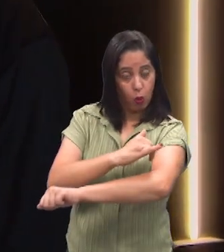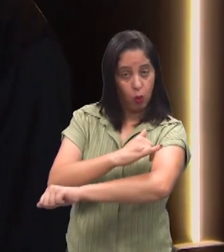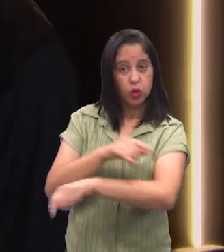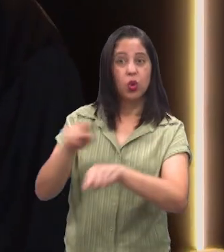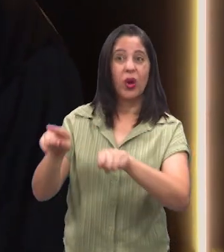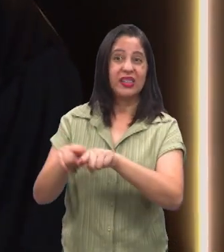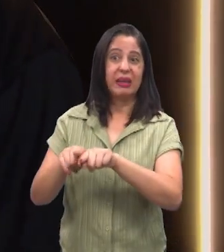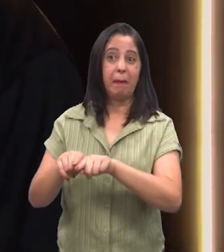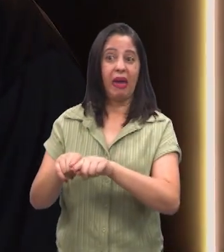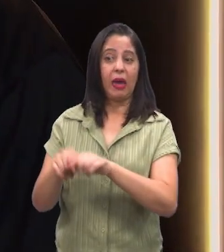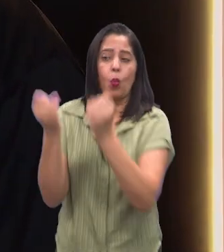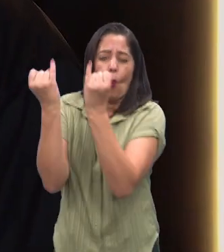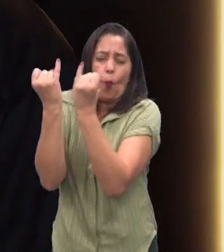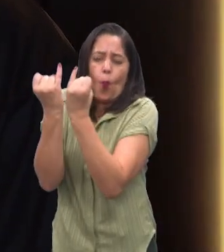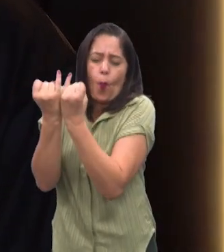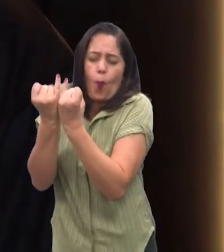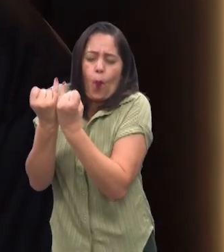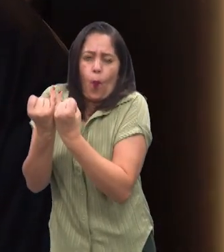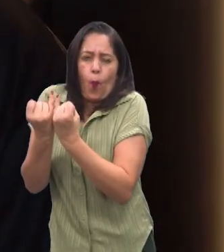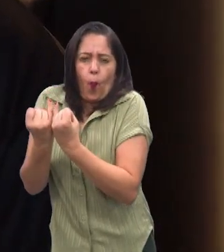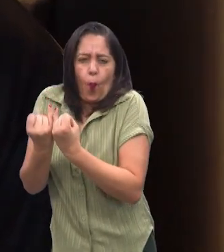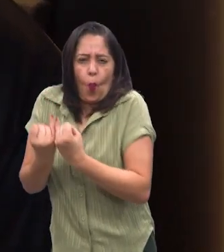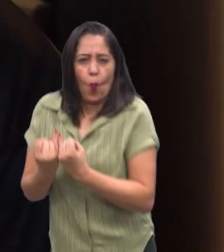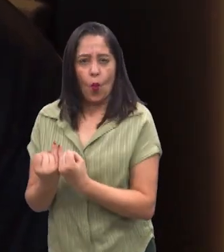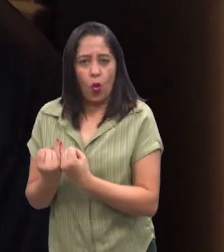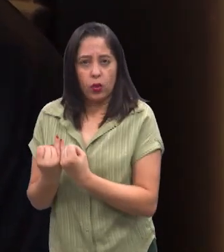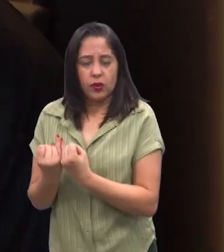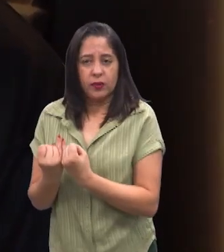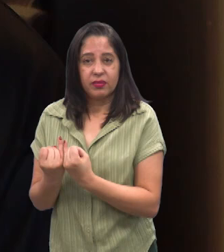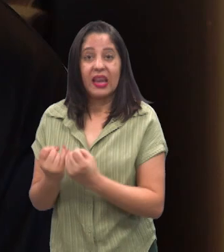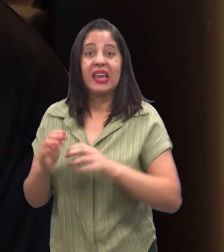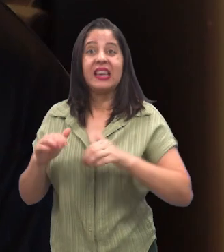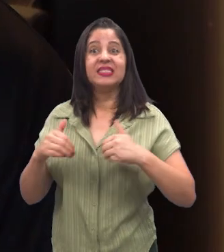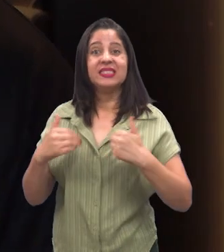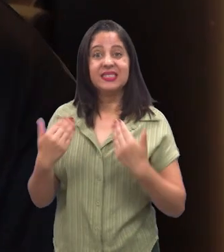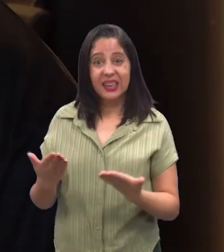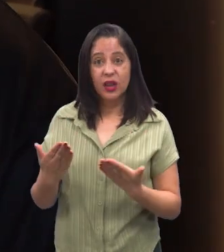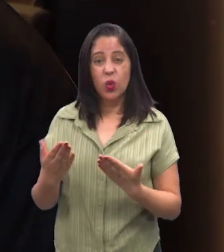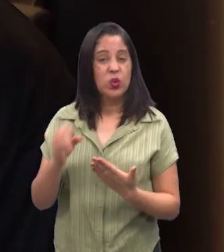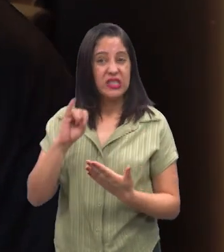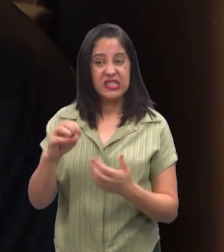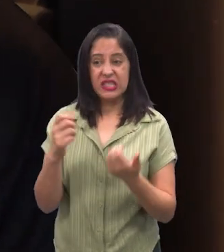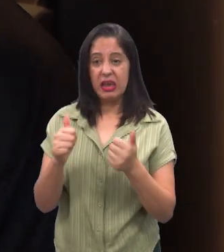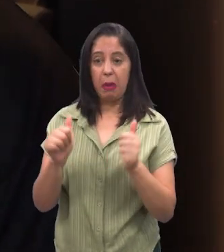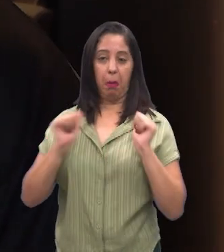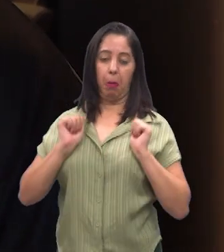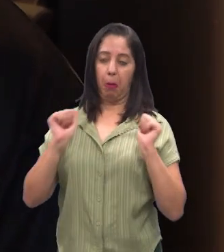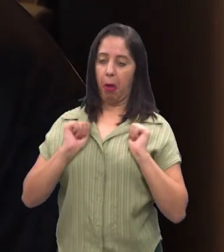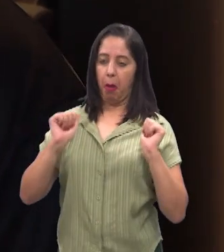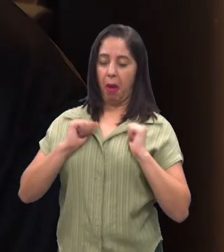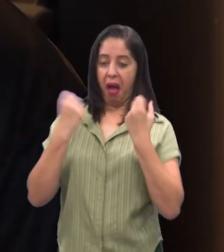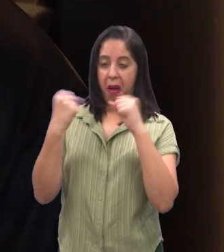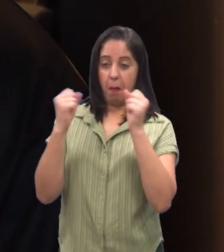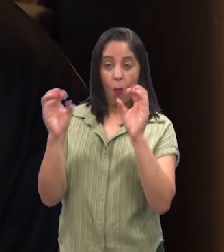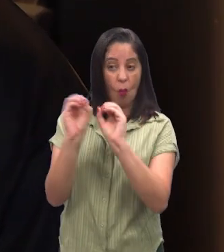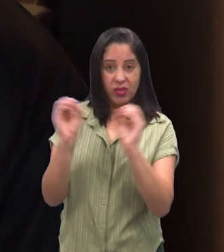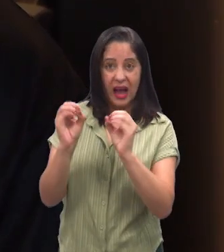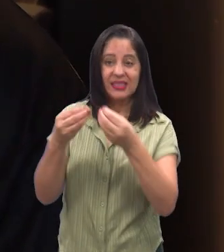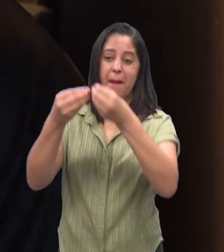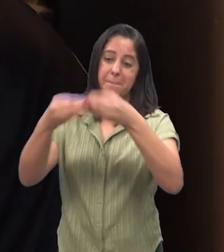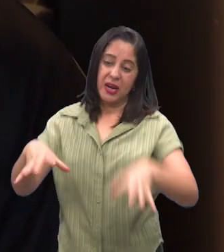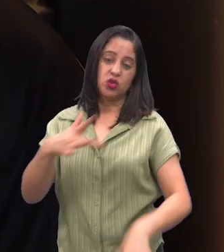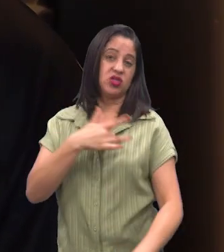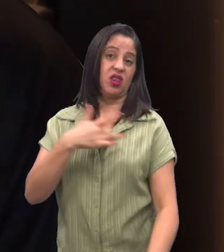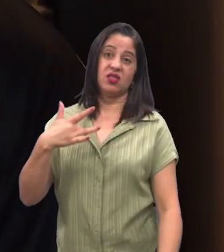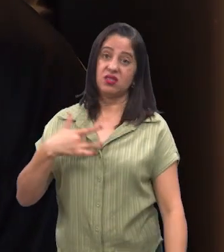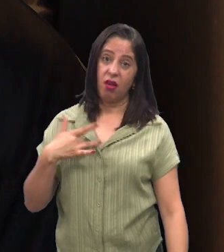caso de desnutrição. E eu sei como você não estar alinhado com a atividade física é prejudicial para a saúde e também para o seu